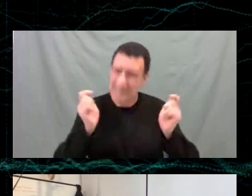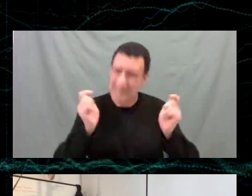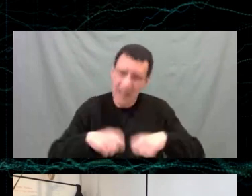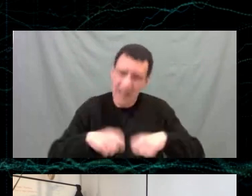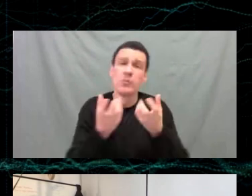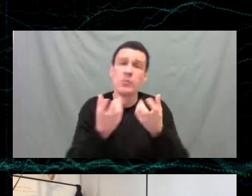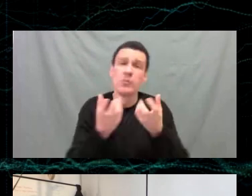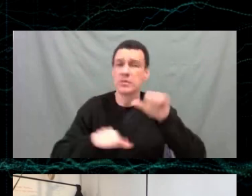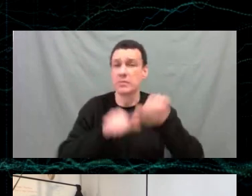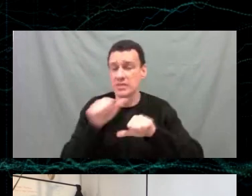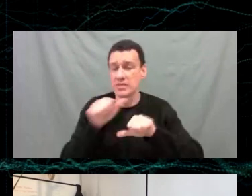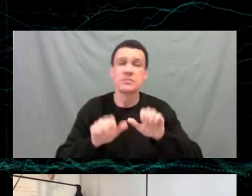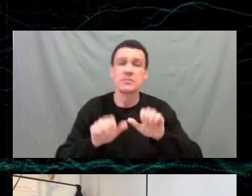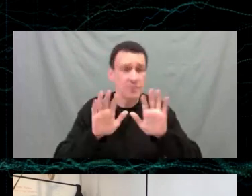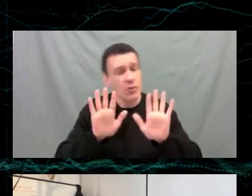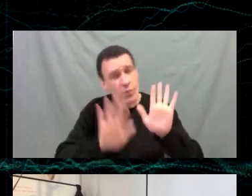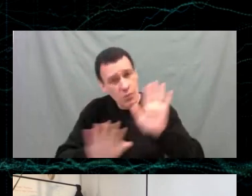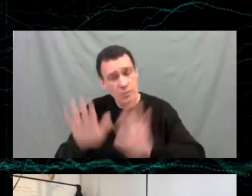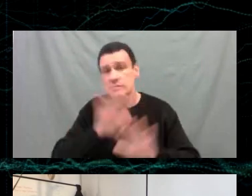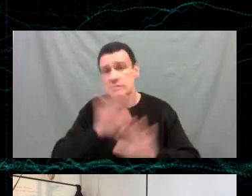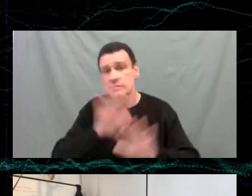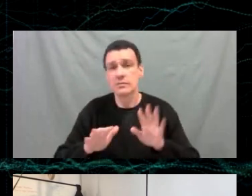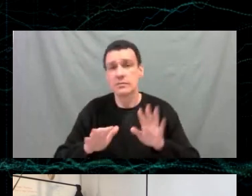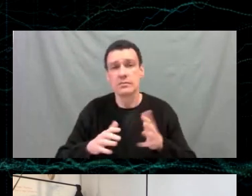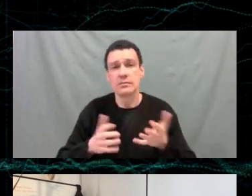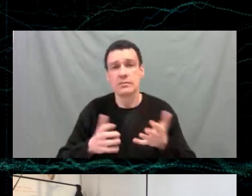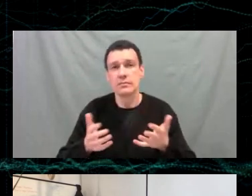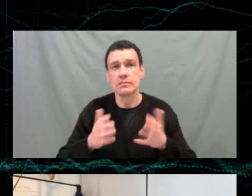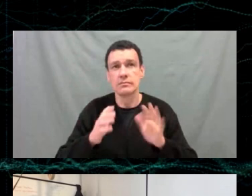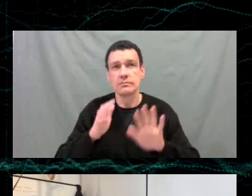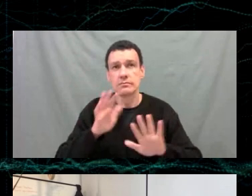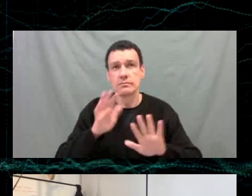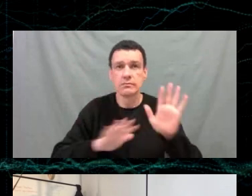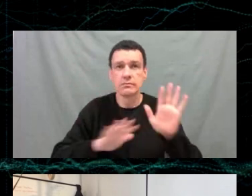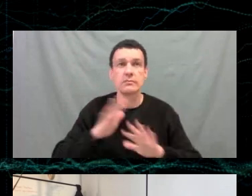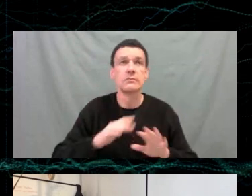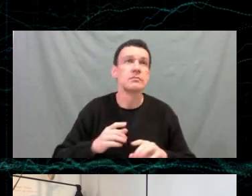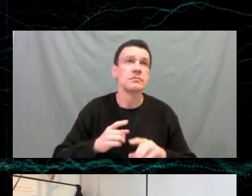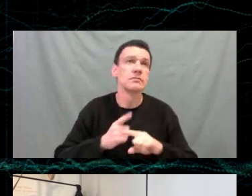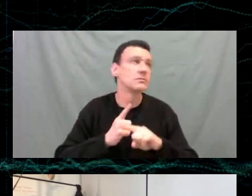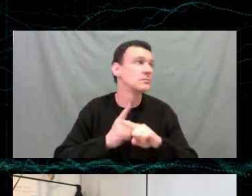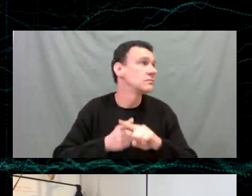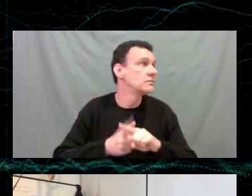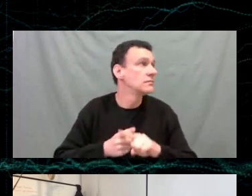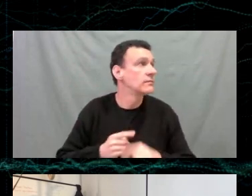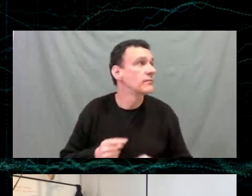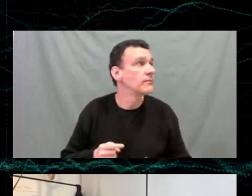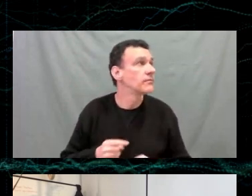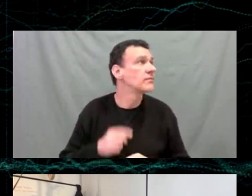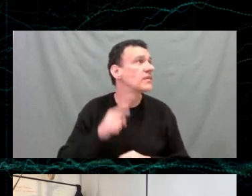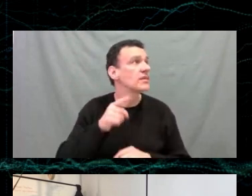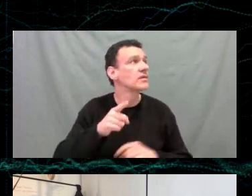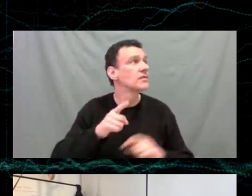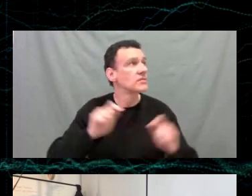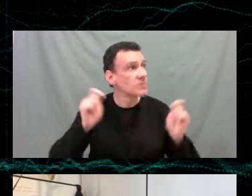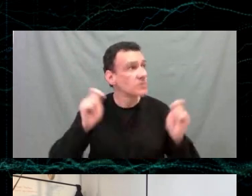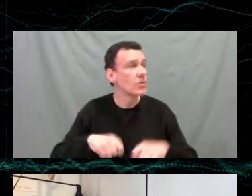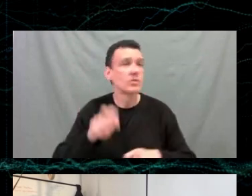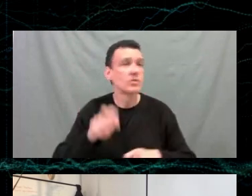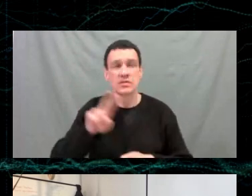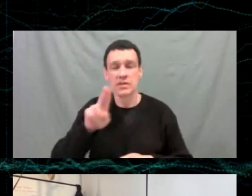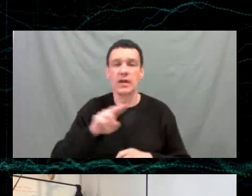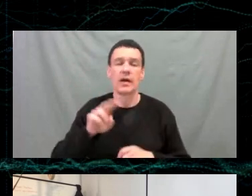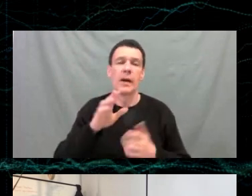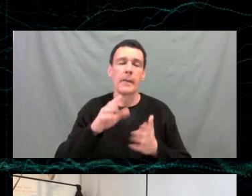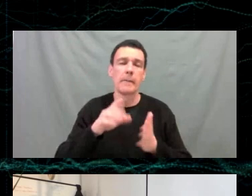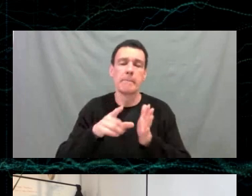várias coisas que eu não estou mostrando aqui, mas um exemplo seria, você consegue colocar before e after hook. Então, antes de